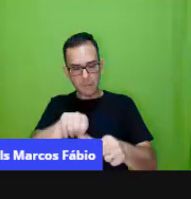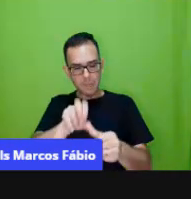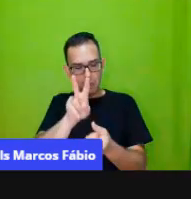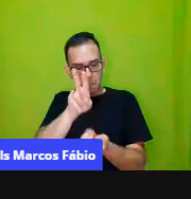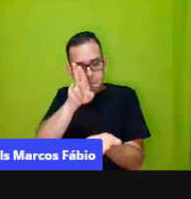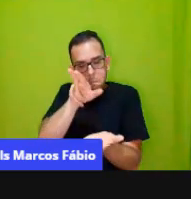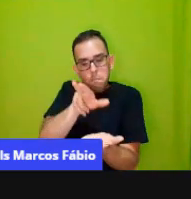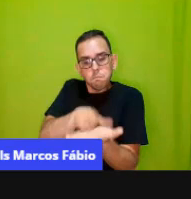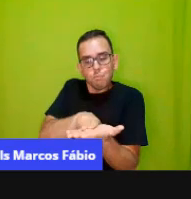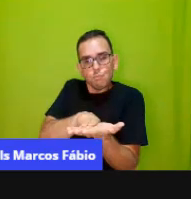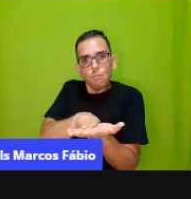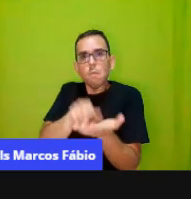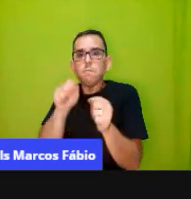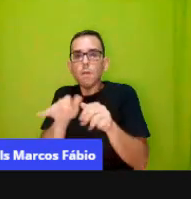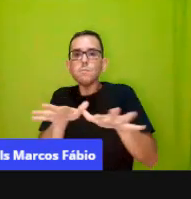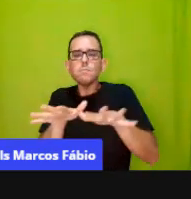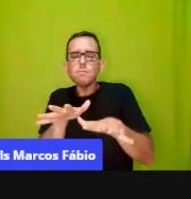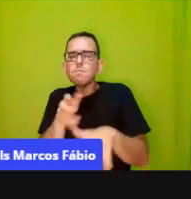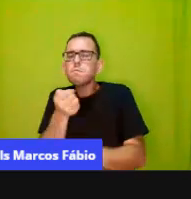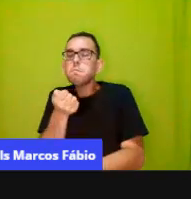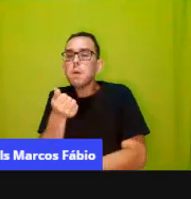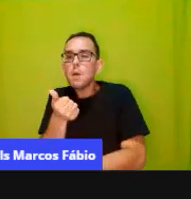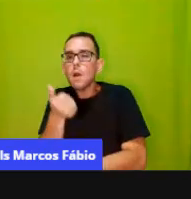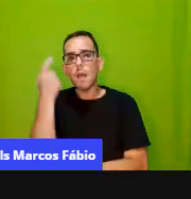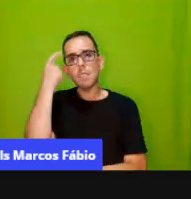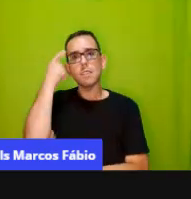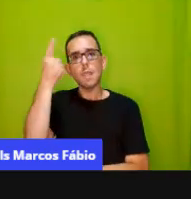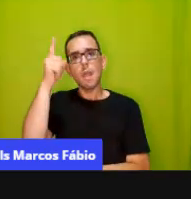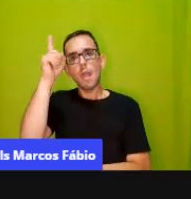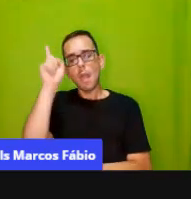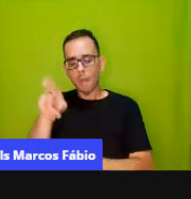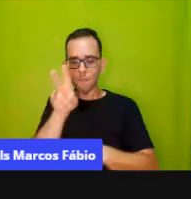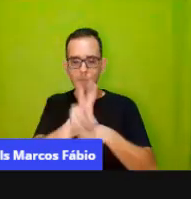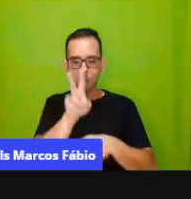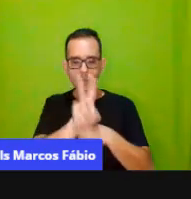onde ela pode se movimentar muito pouco, e a ideia é para proteger